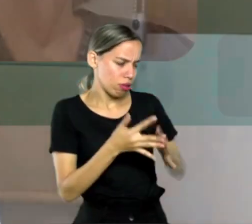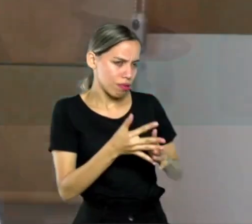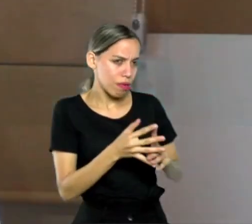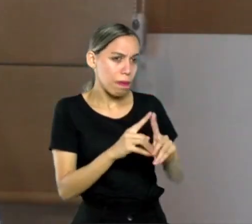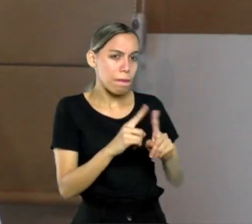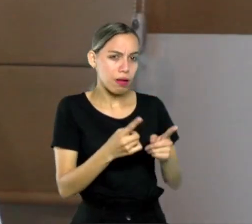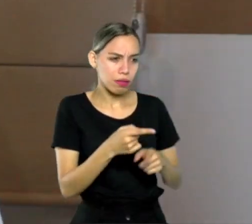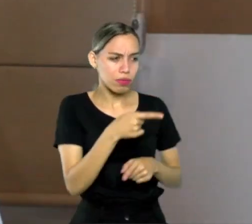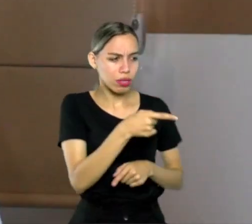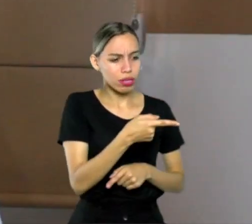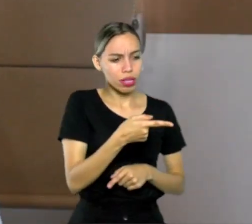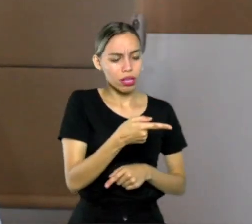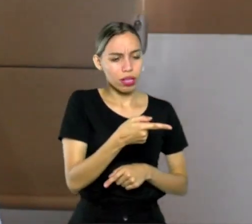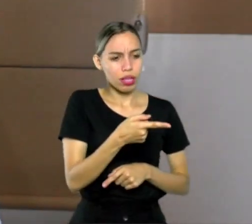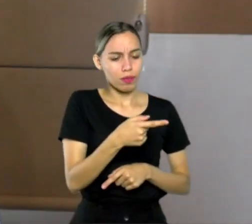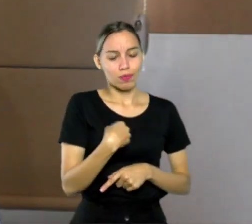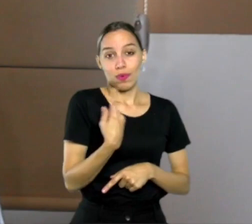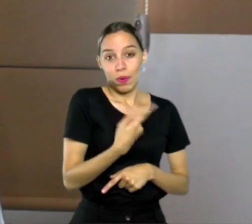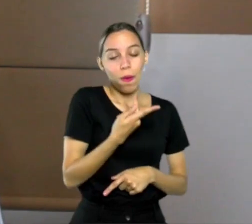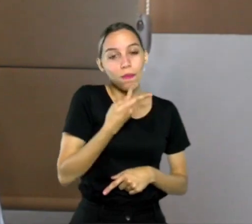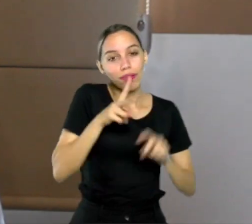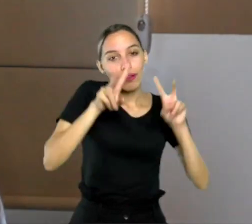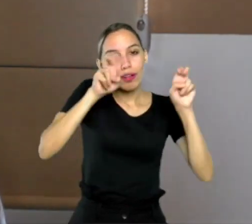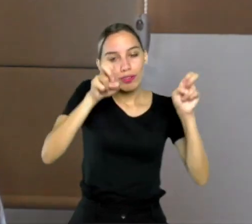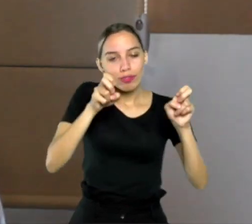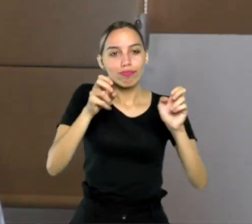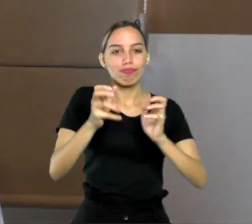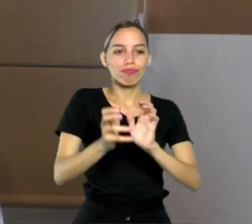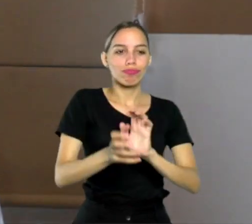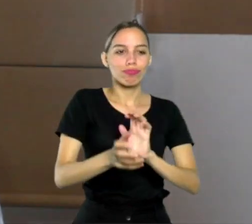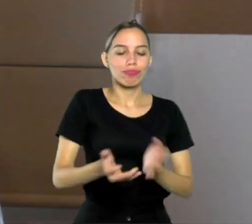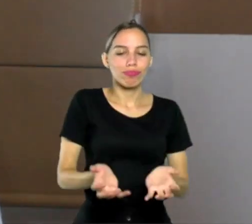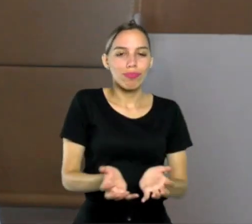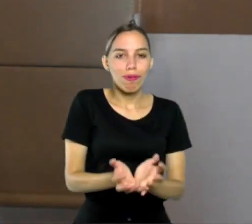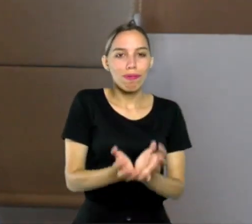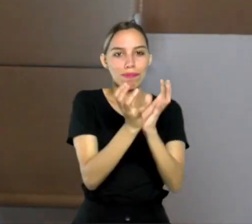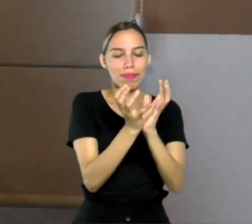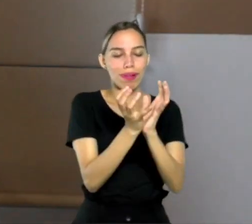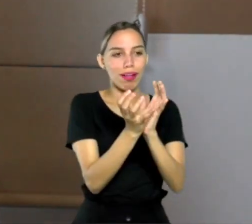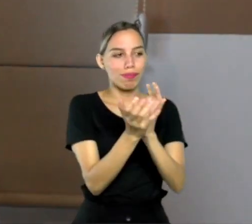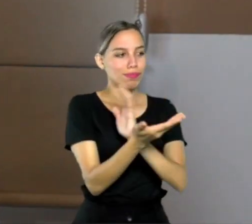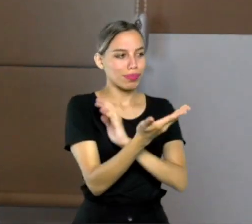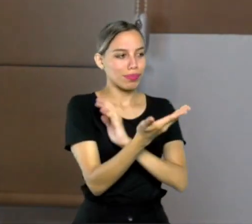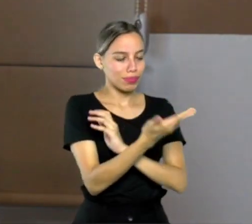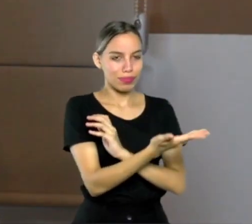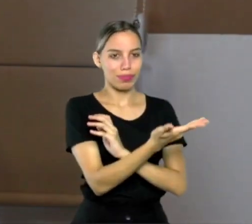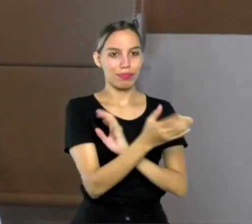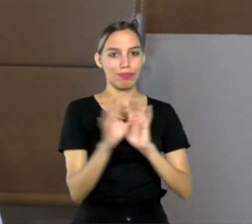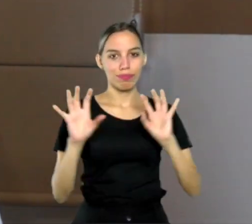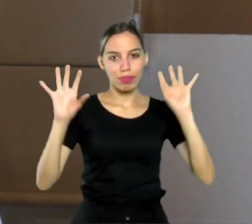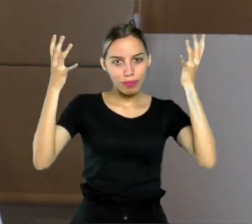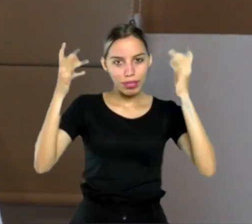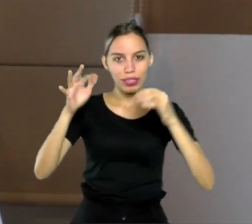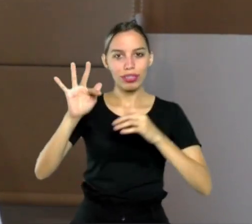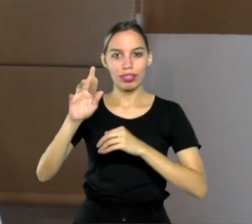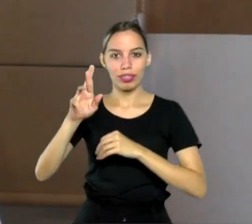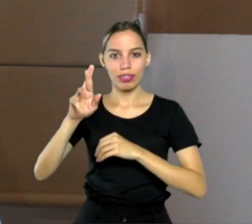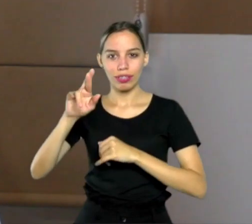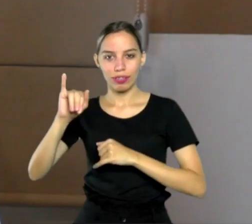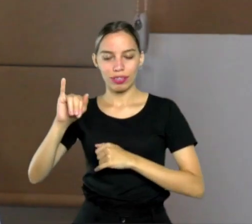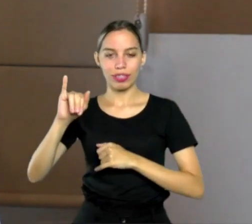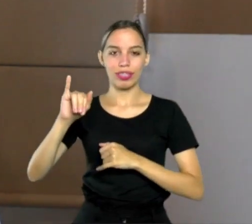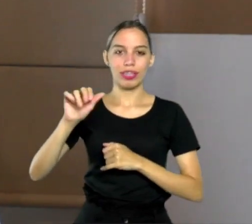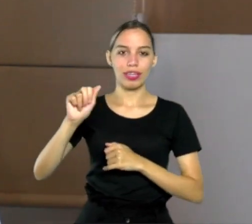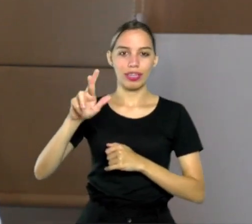sua homenagem que o FLI Araxá está fazendo nessa edição, né, na 11ª edição, que vai ser